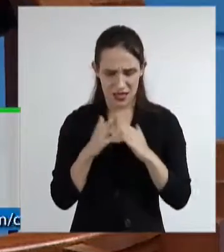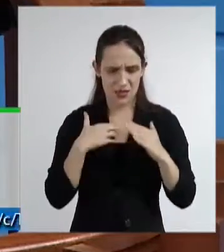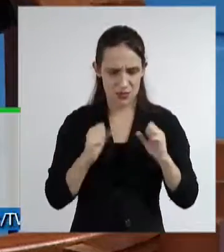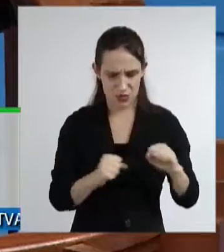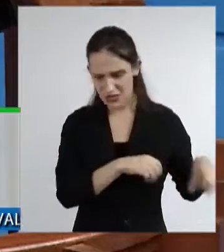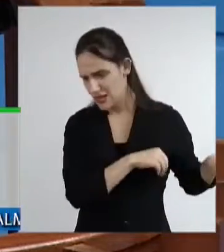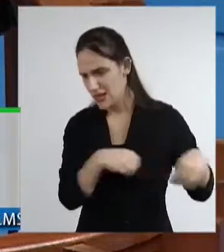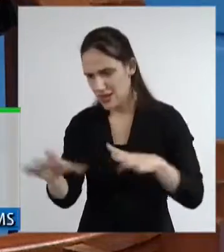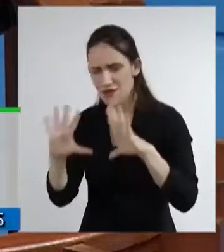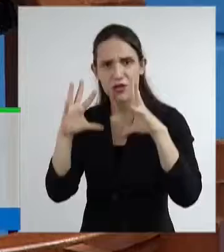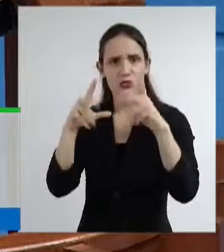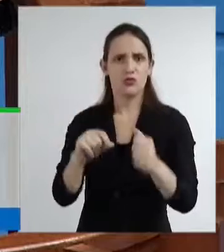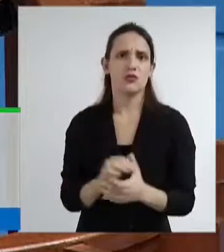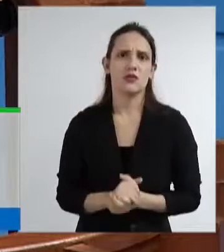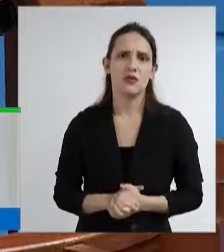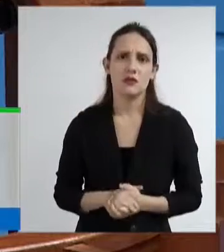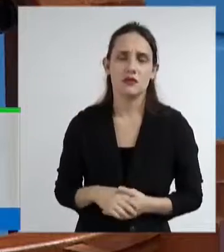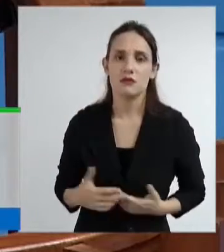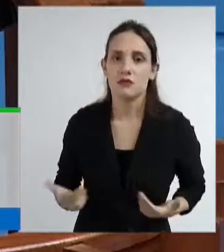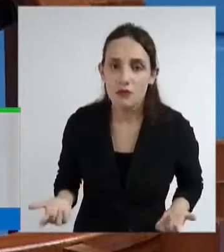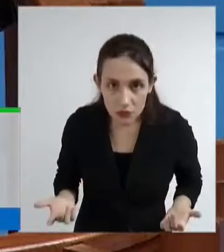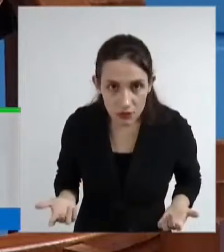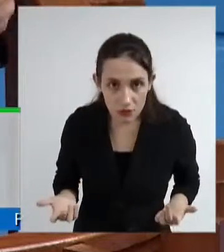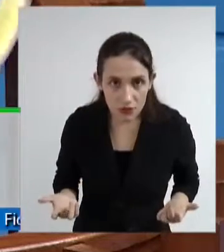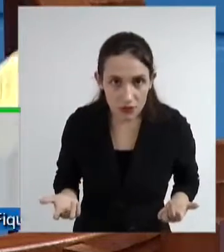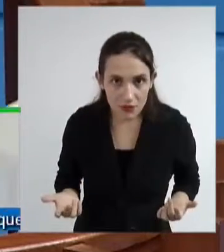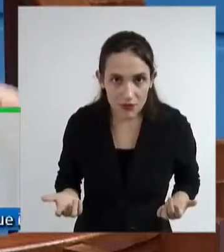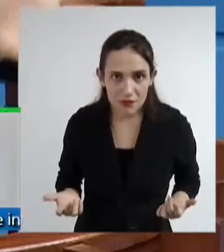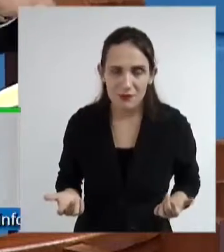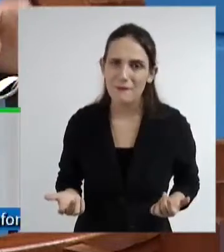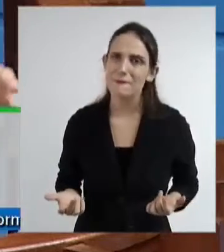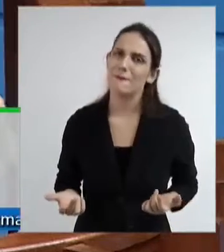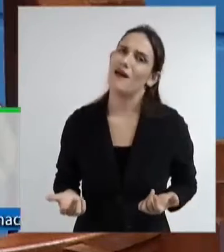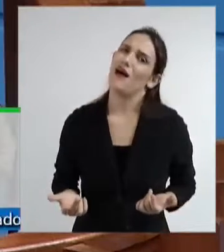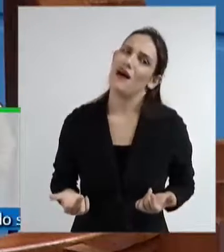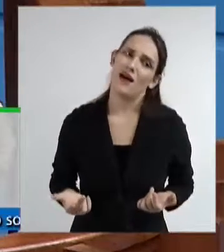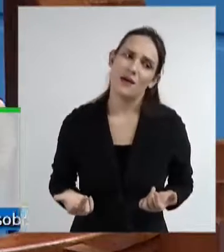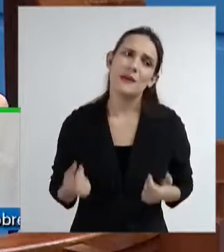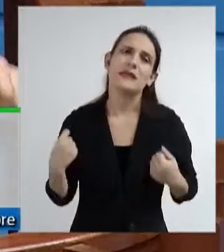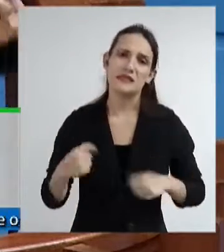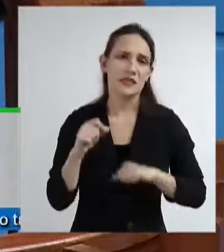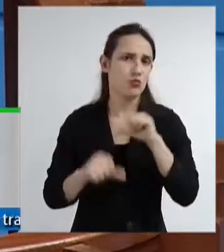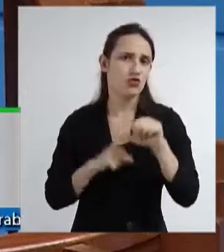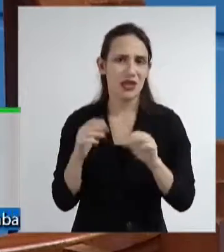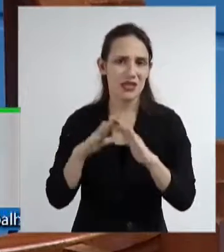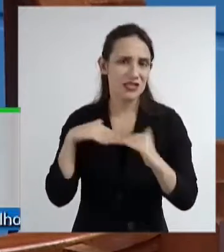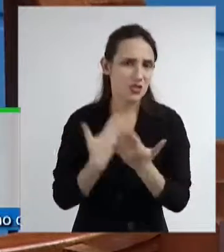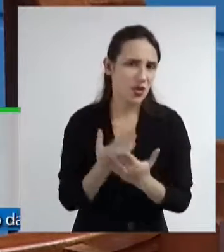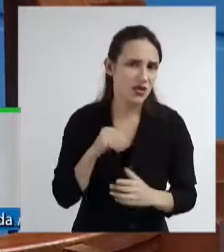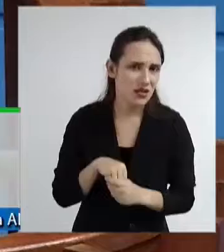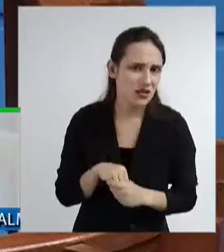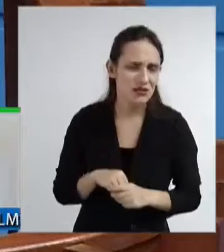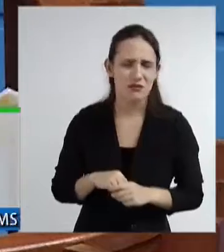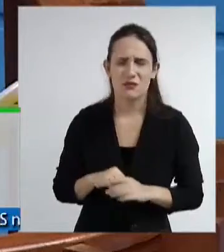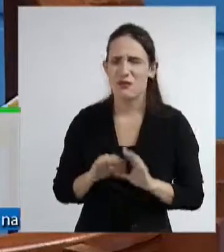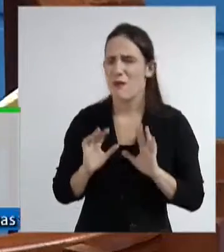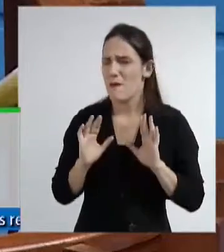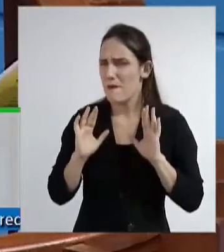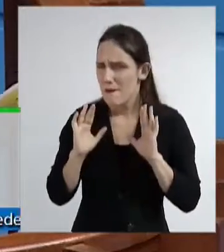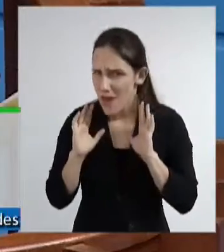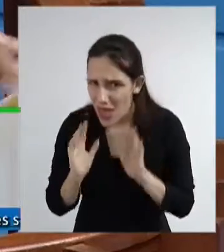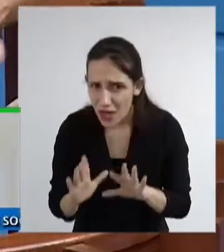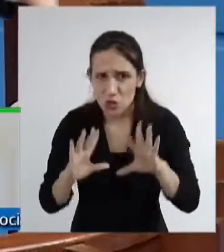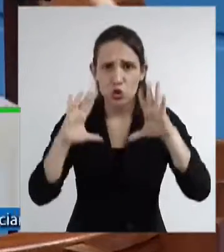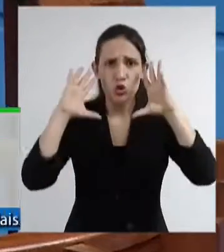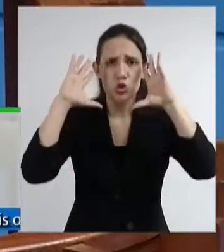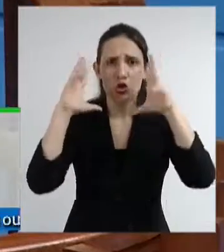tudo. Esse é o tipo de coisa que tem que ser revertido na escola. Então, nós todos,